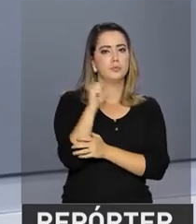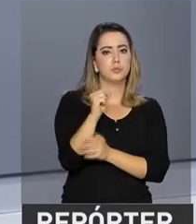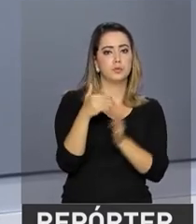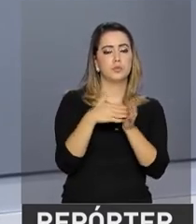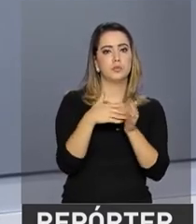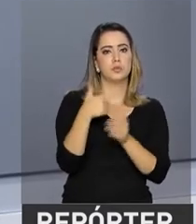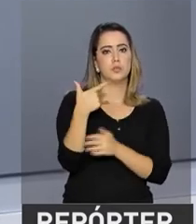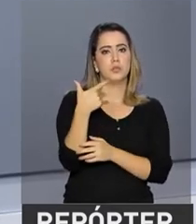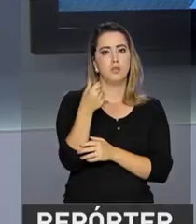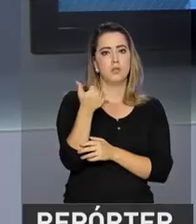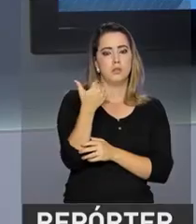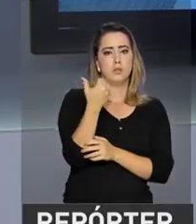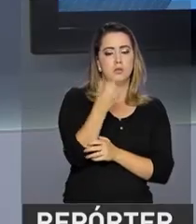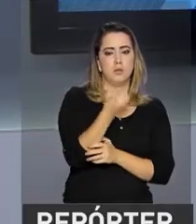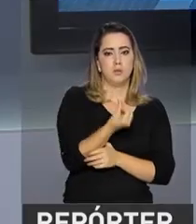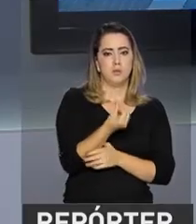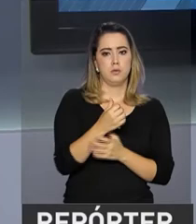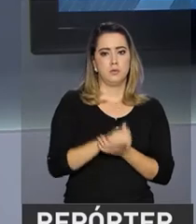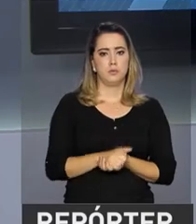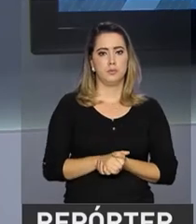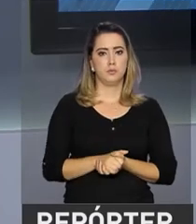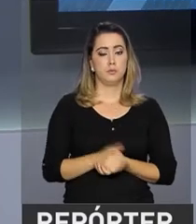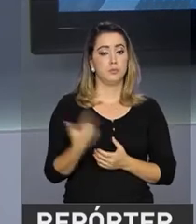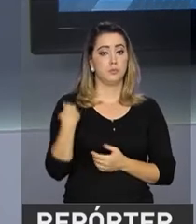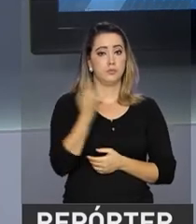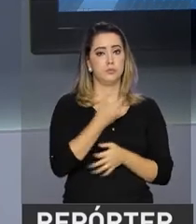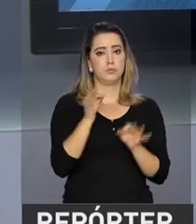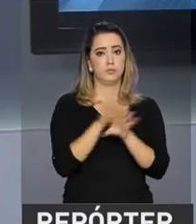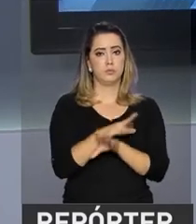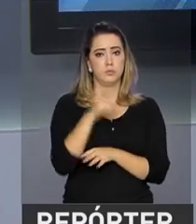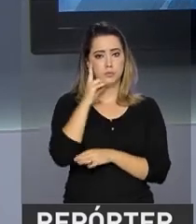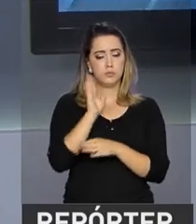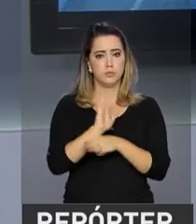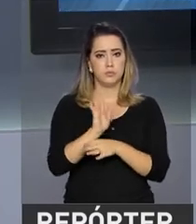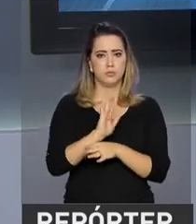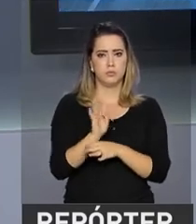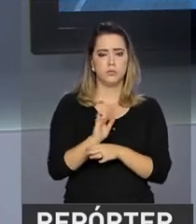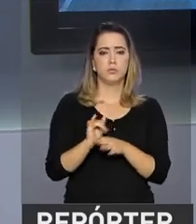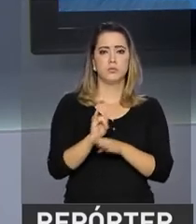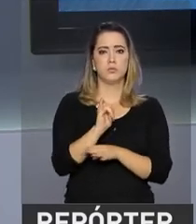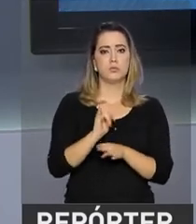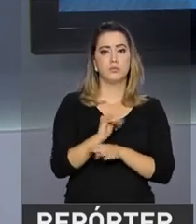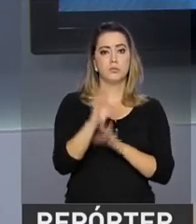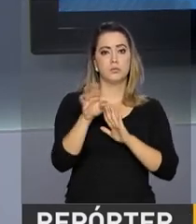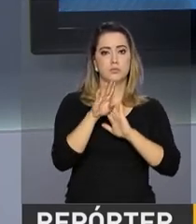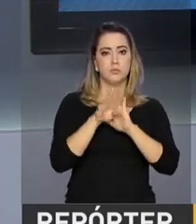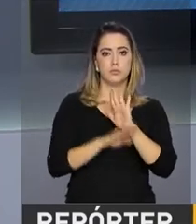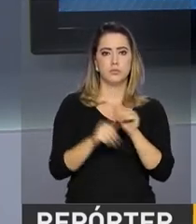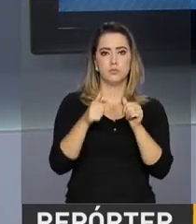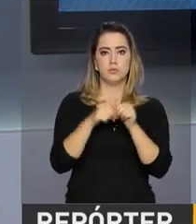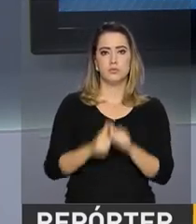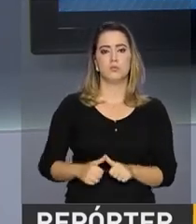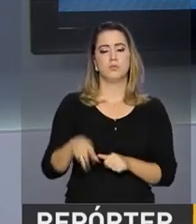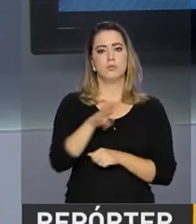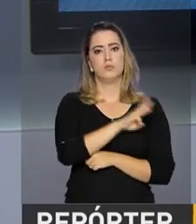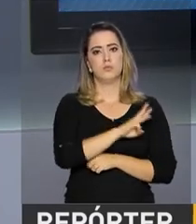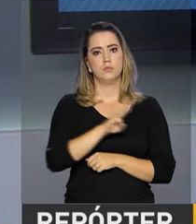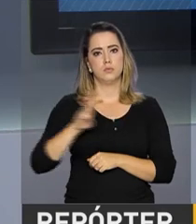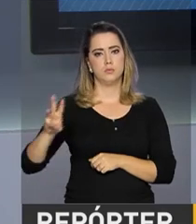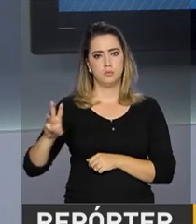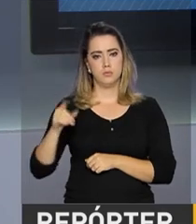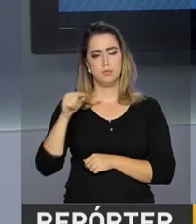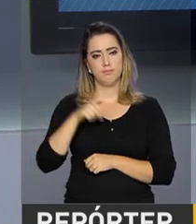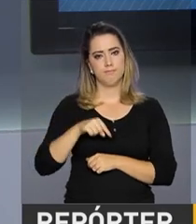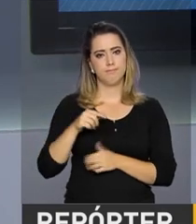2016 nós ficamos por aqui você pode rever as reportagens no youtube e toda a nossa programação também está na página